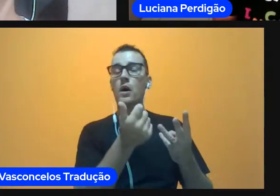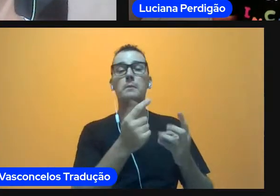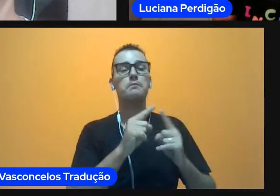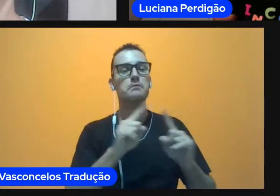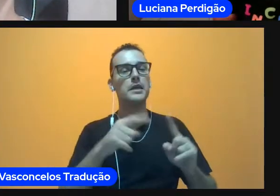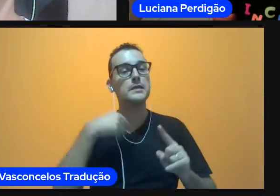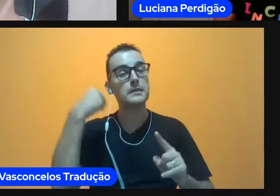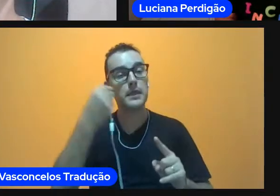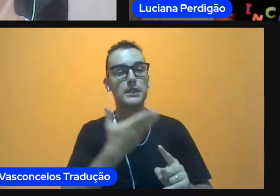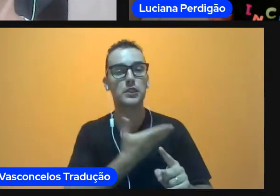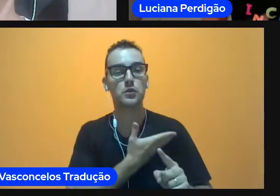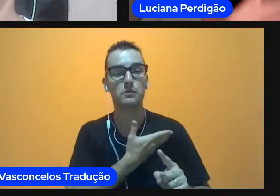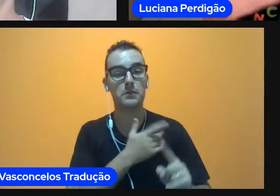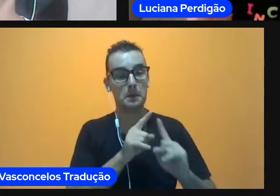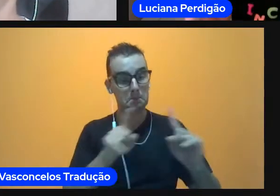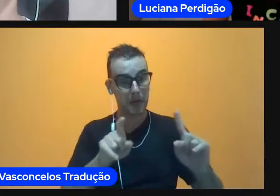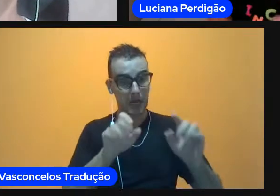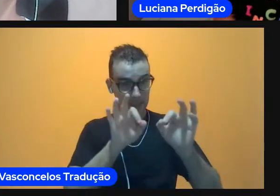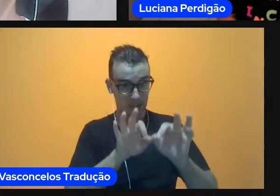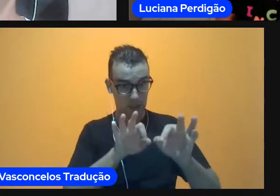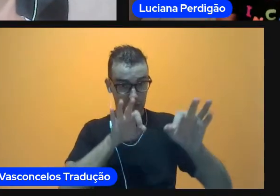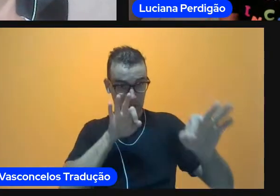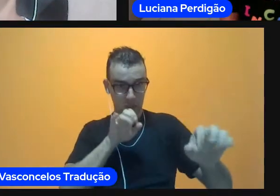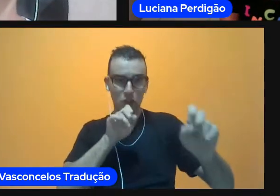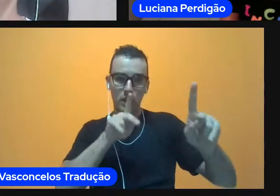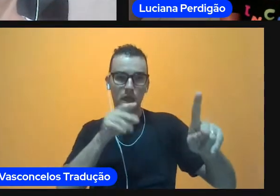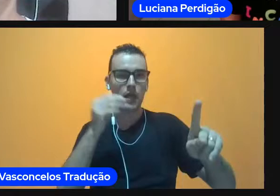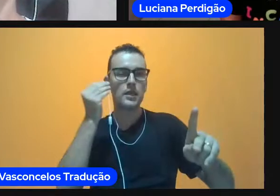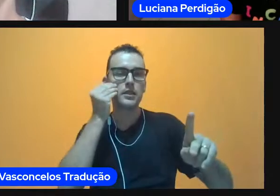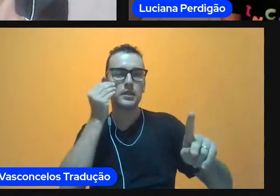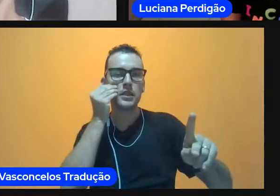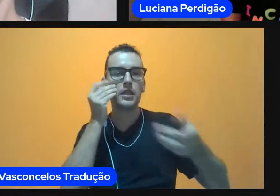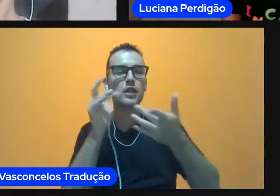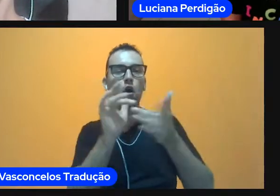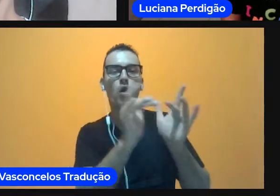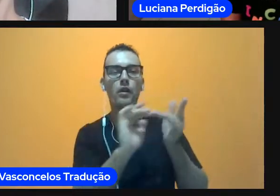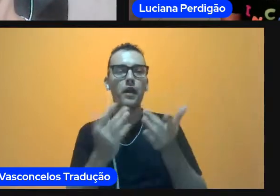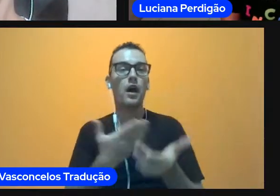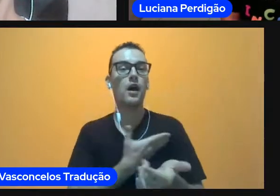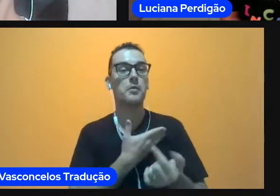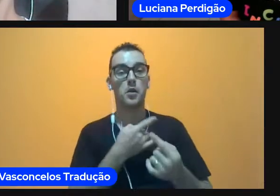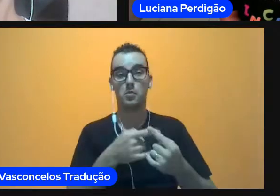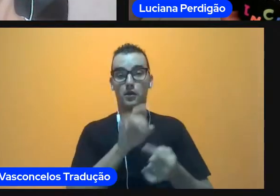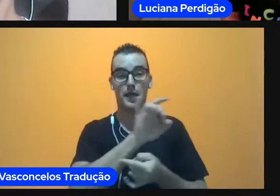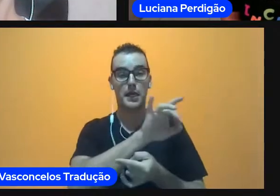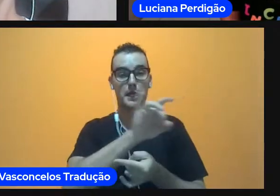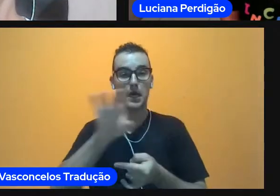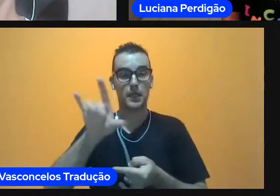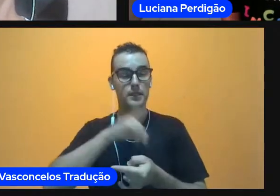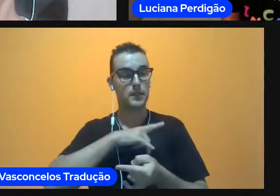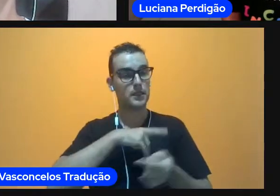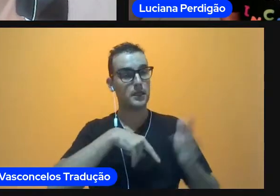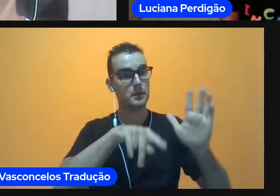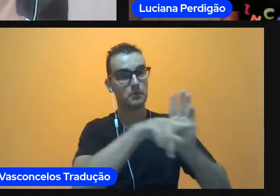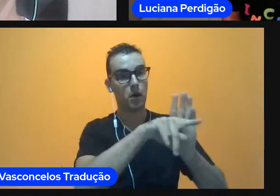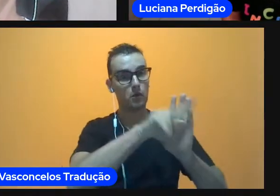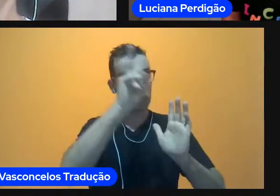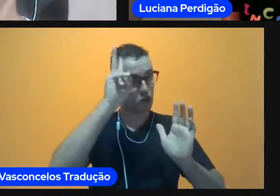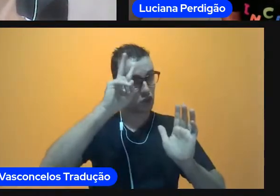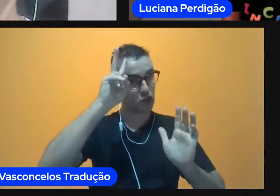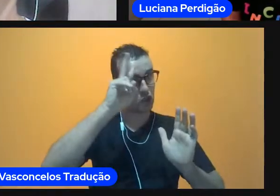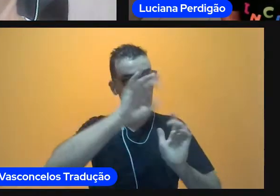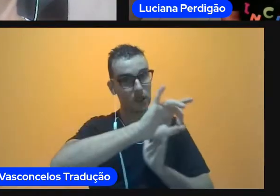distância, tenta fortalecer aí os laços, né, com os colegas, porque cada um tem uma história e essas histórias